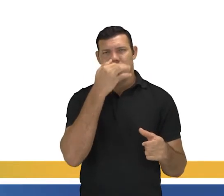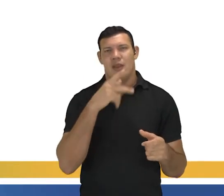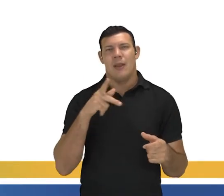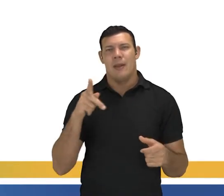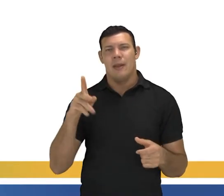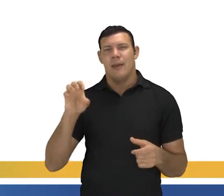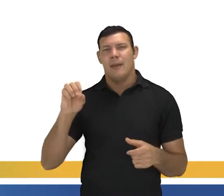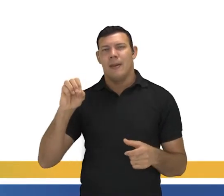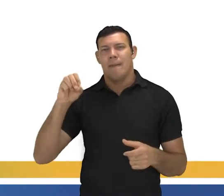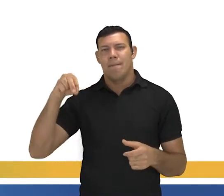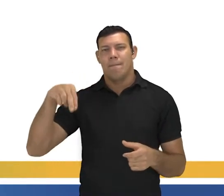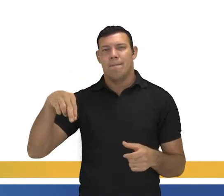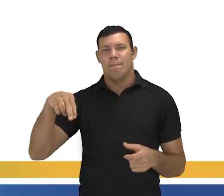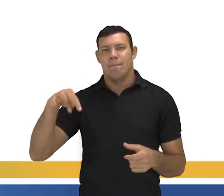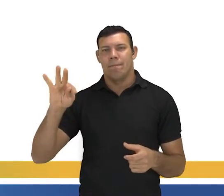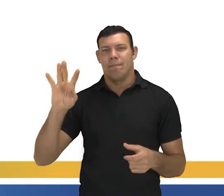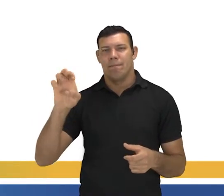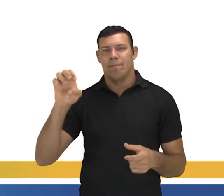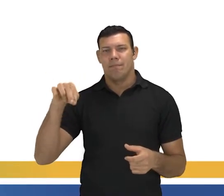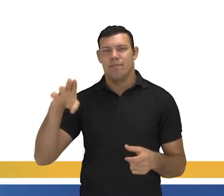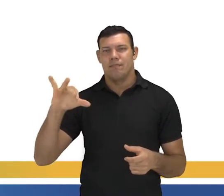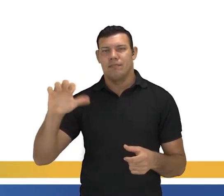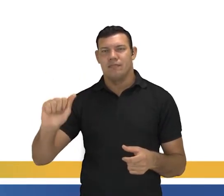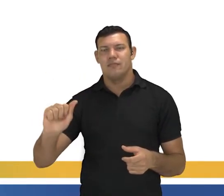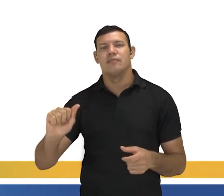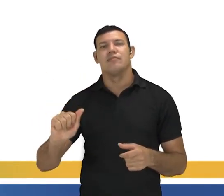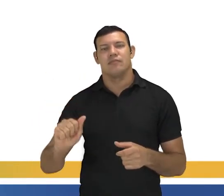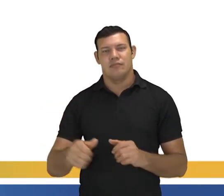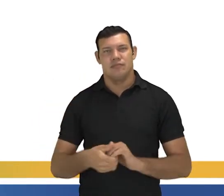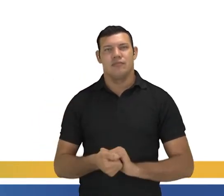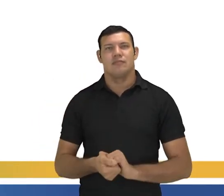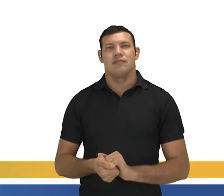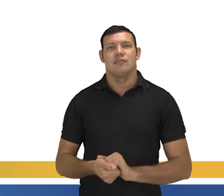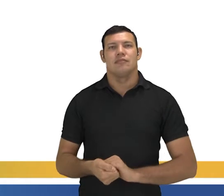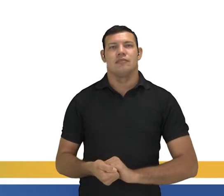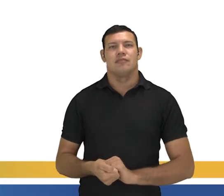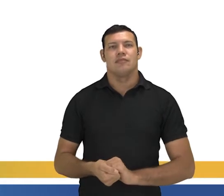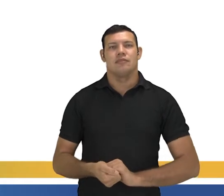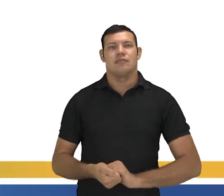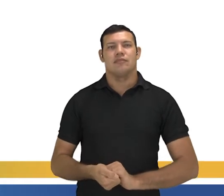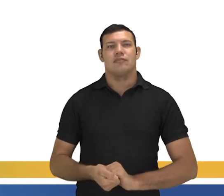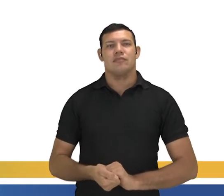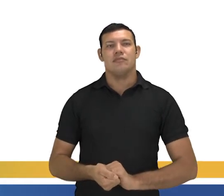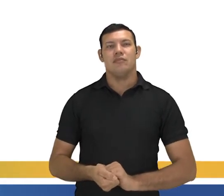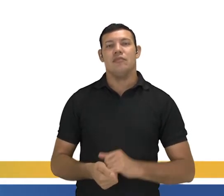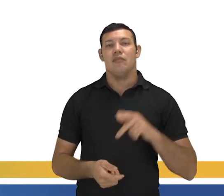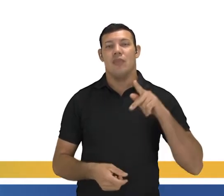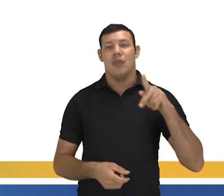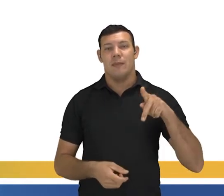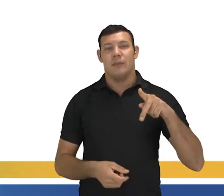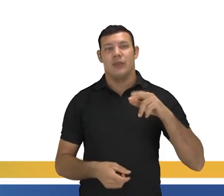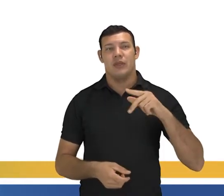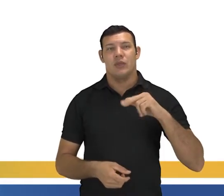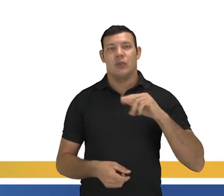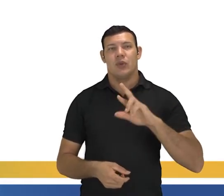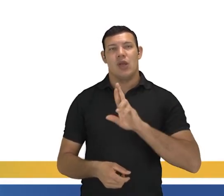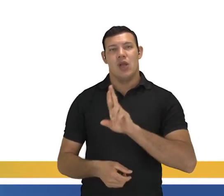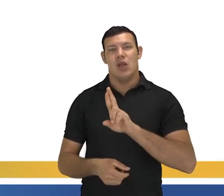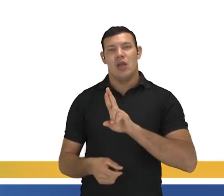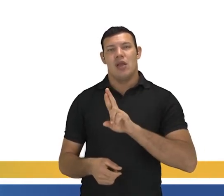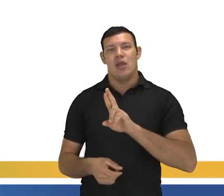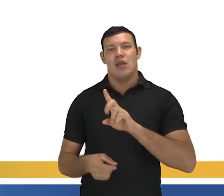outra aula. Potência é igual a resistência vezes I ao quadrado. Portanto, em uma